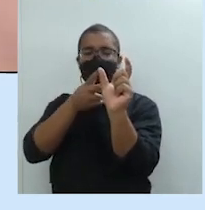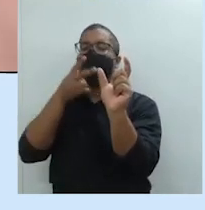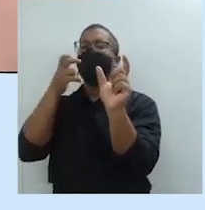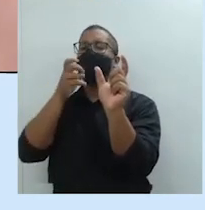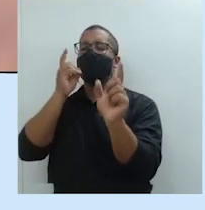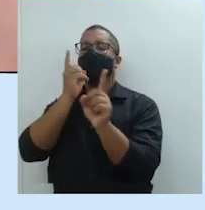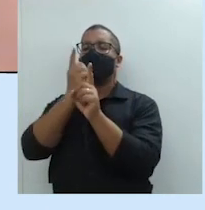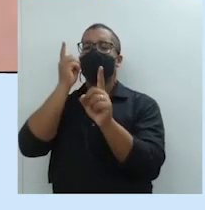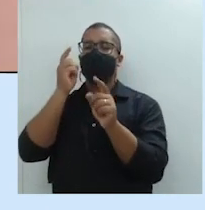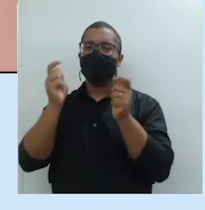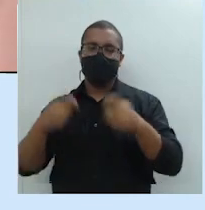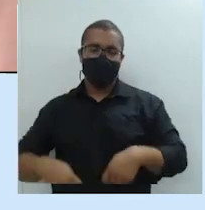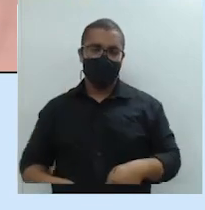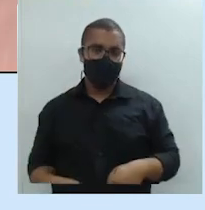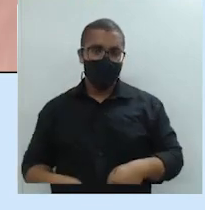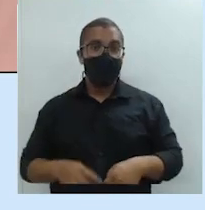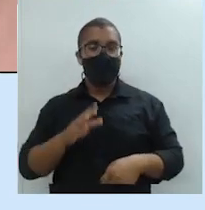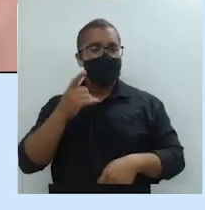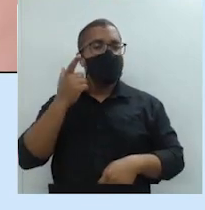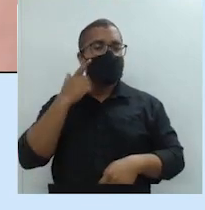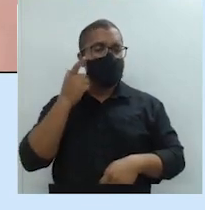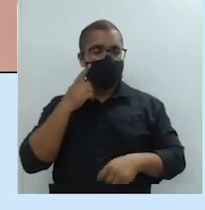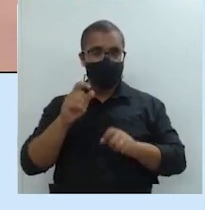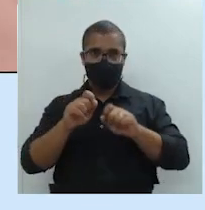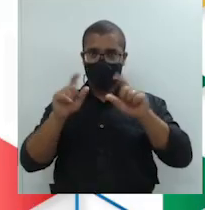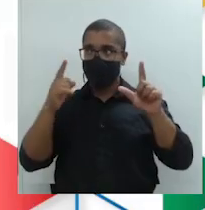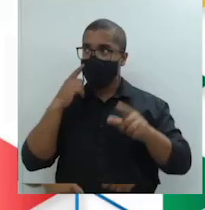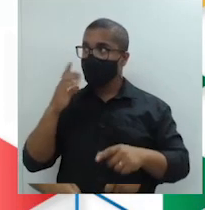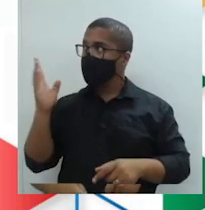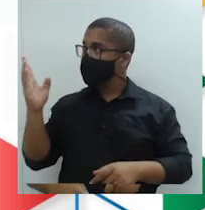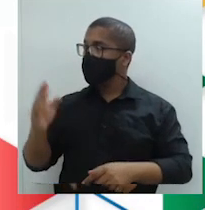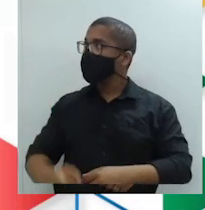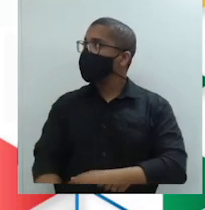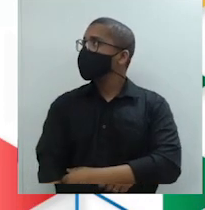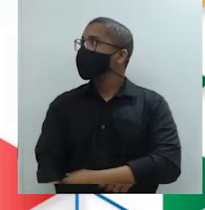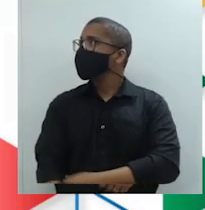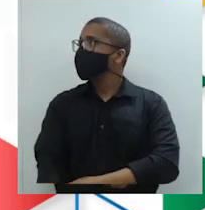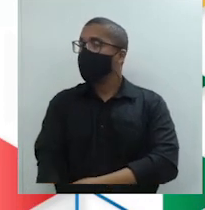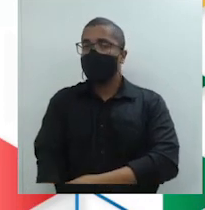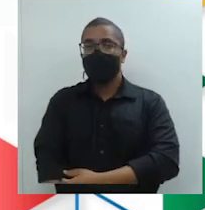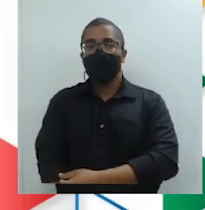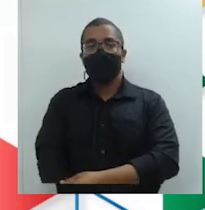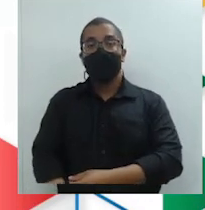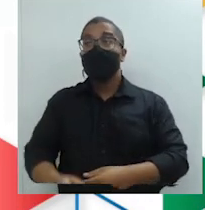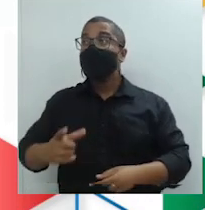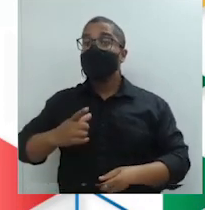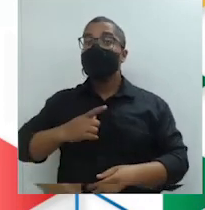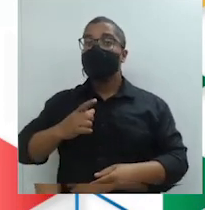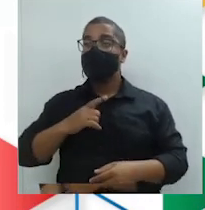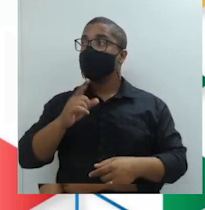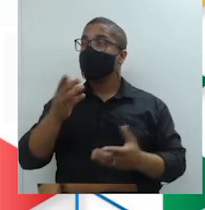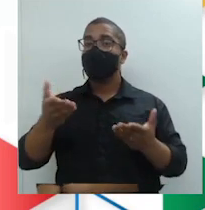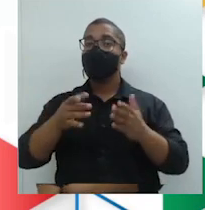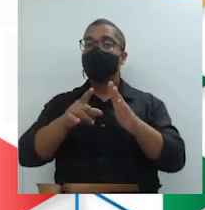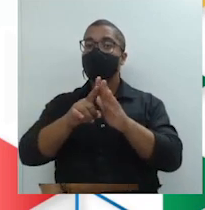expressa. Vejamos aqui. Olhem para a tela. Vamos fazer um exercício comigo agora. Vejam só.